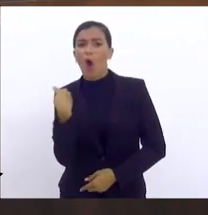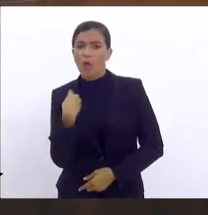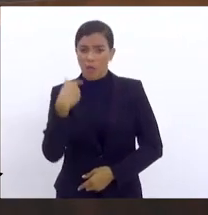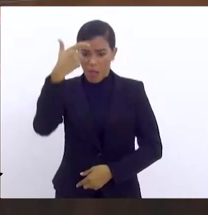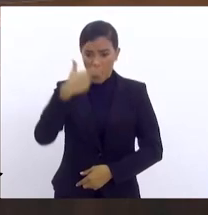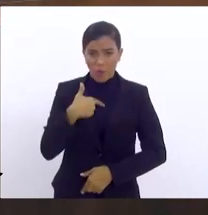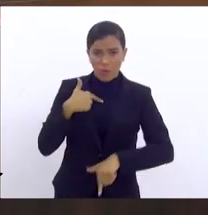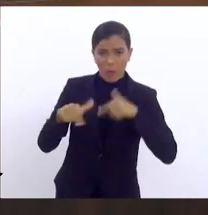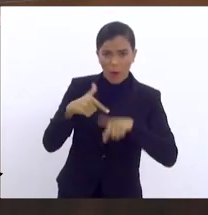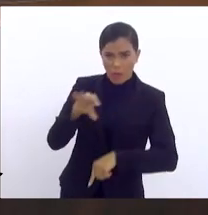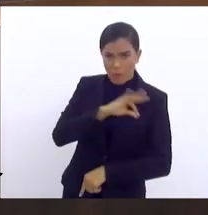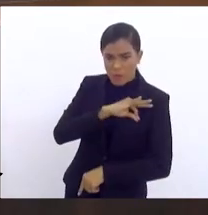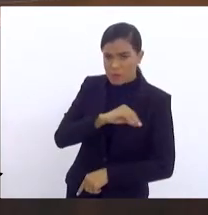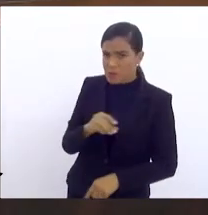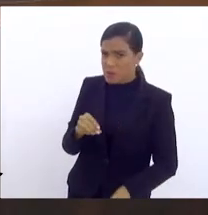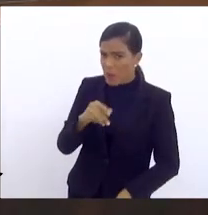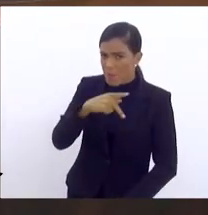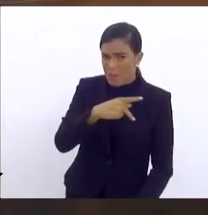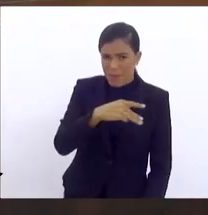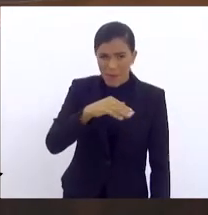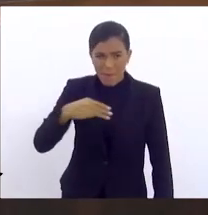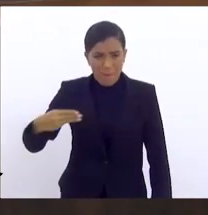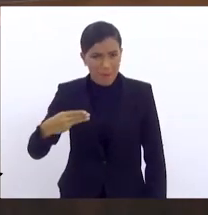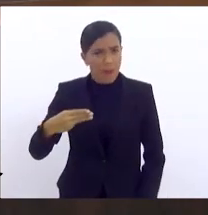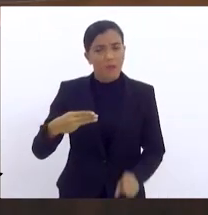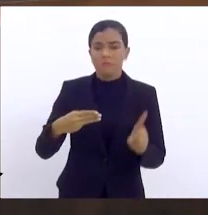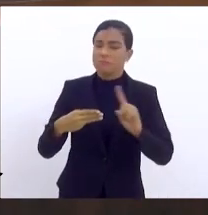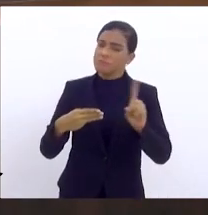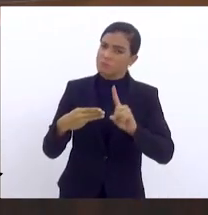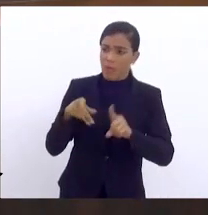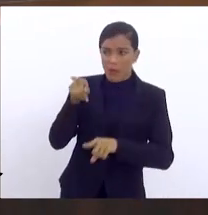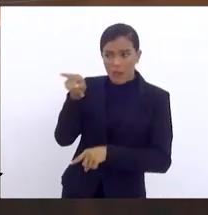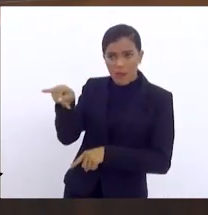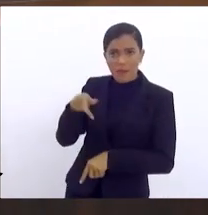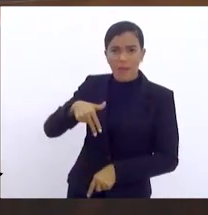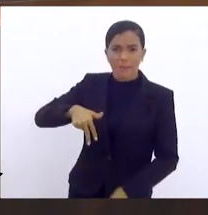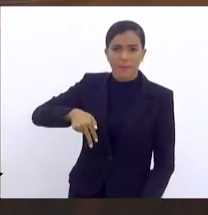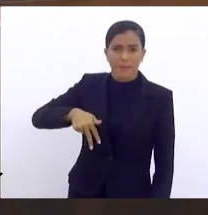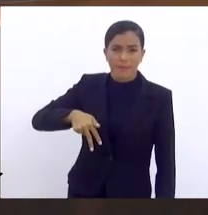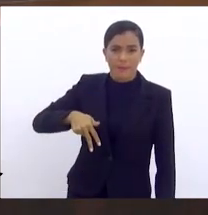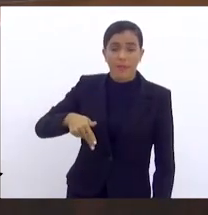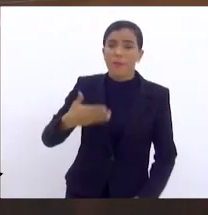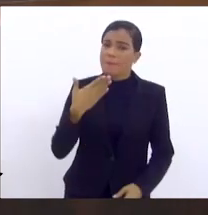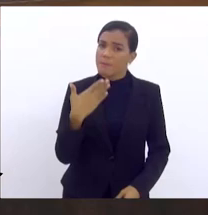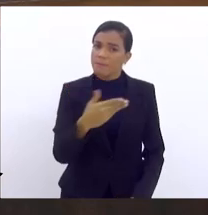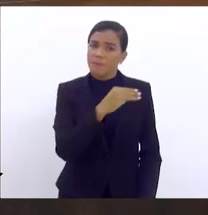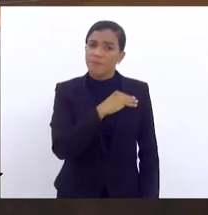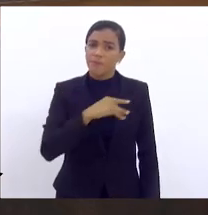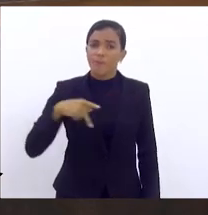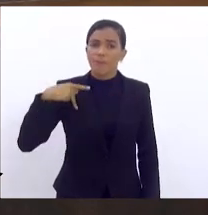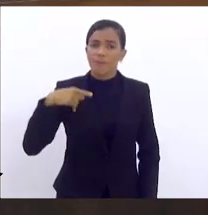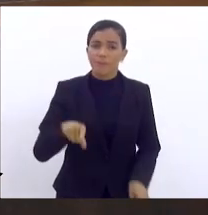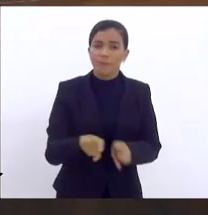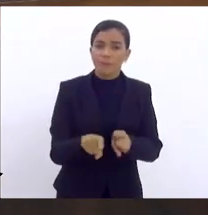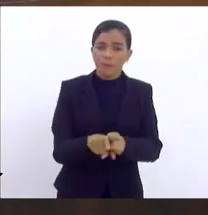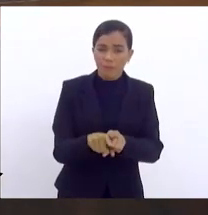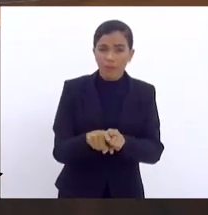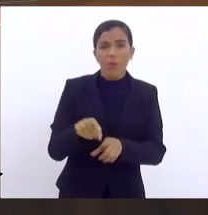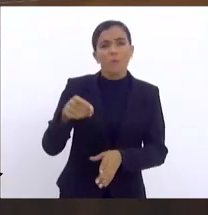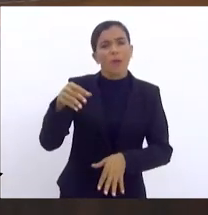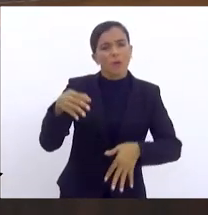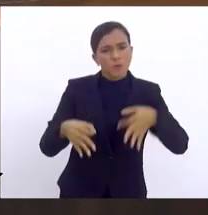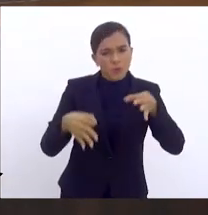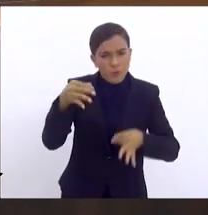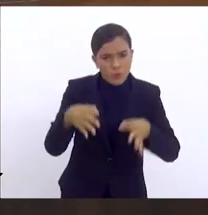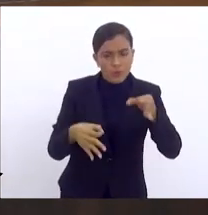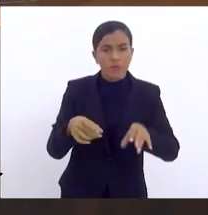no morro policial militar isso tem que acontecer e a gente tem que pedir para que o ministério público para magistrado também para que o judiciário